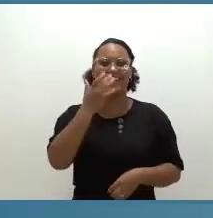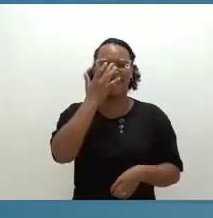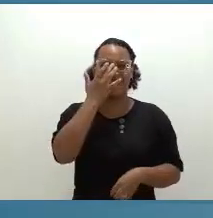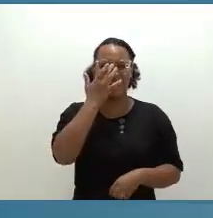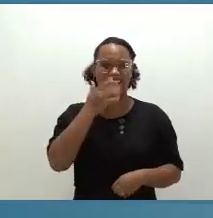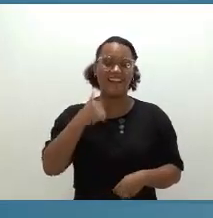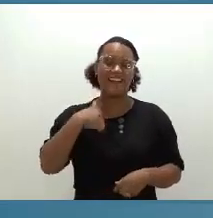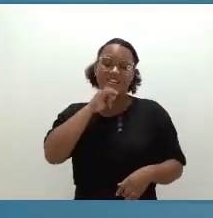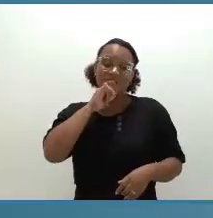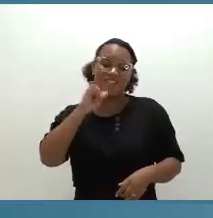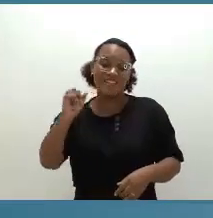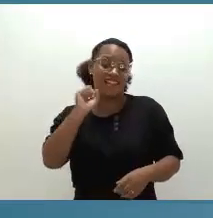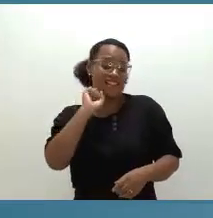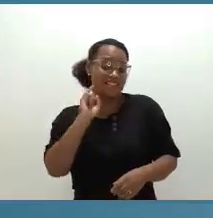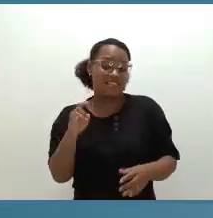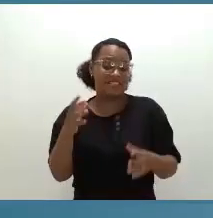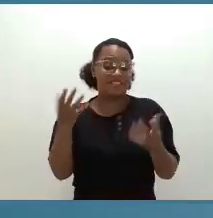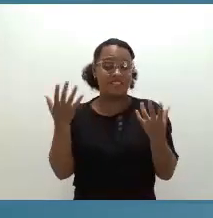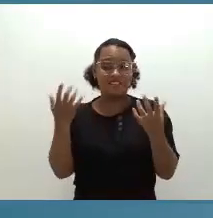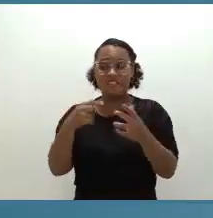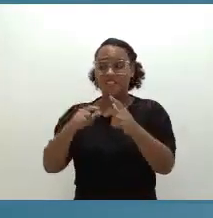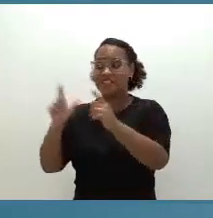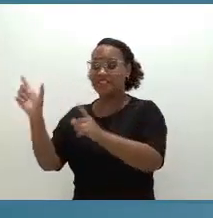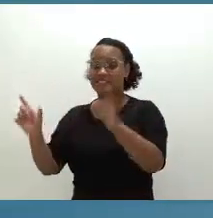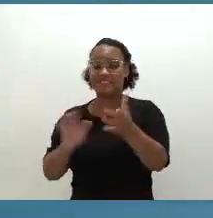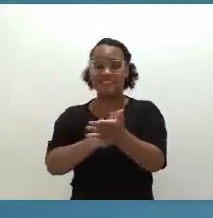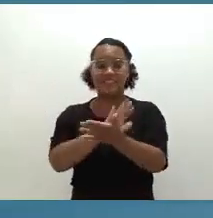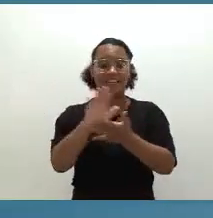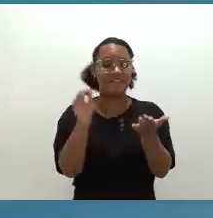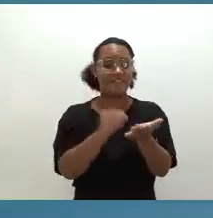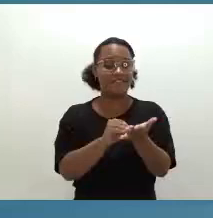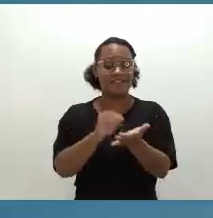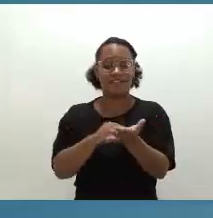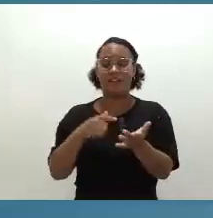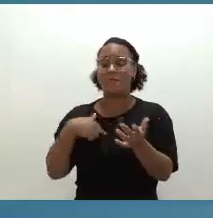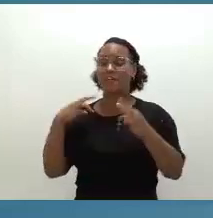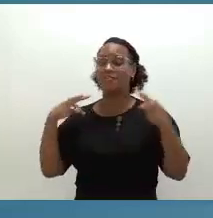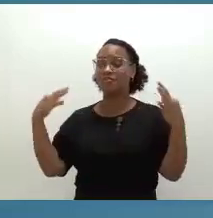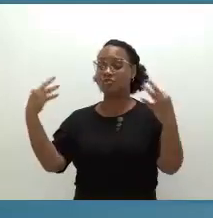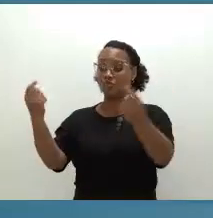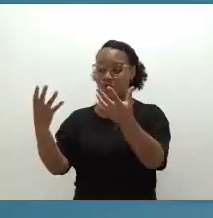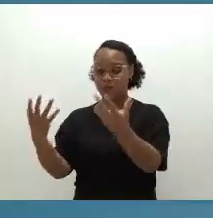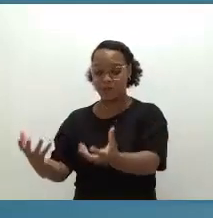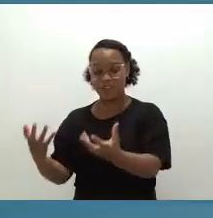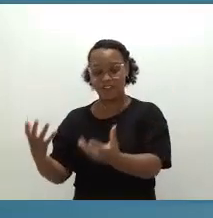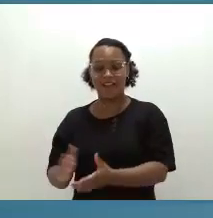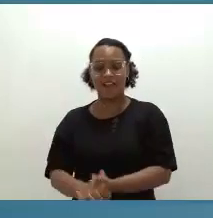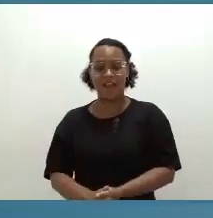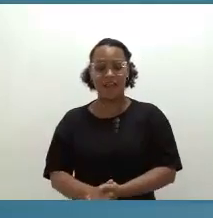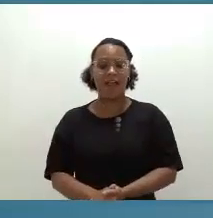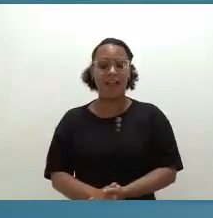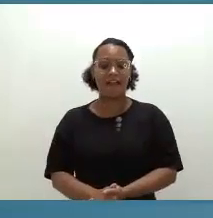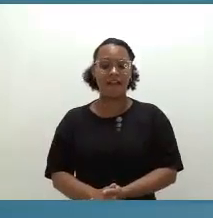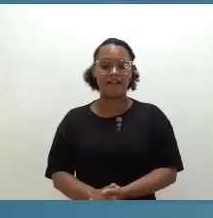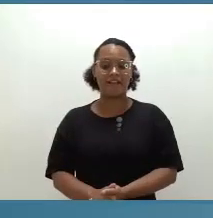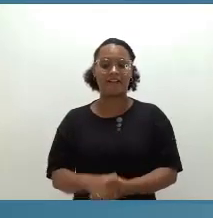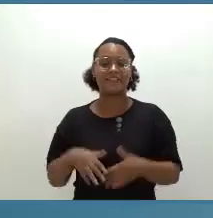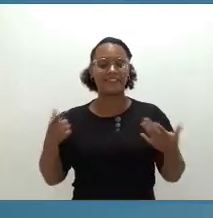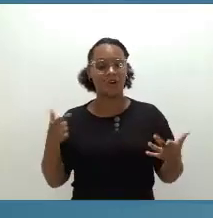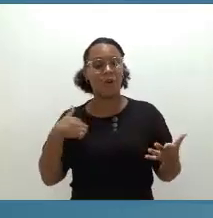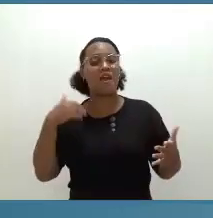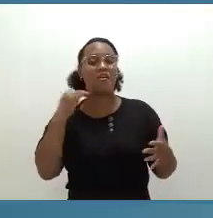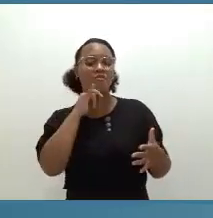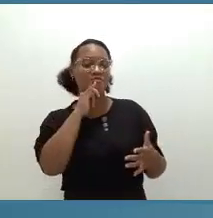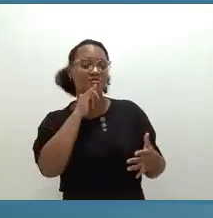pois é por isso, embaladora Constantino, é por isso que eu estou lhe dizendo, dessa vez nós esperamos. Então, fica os